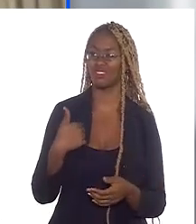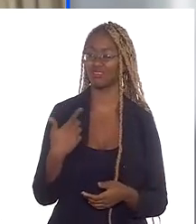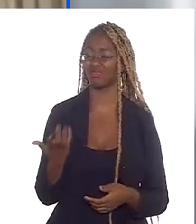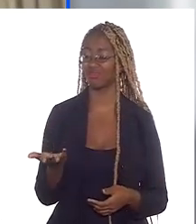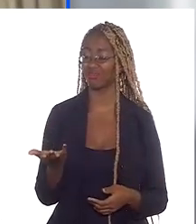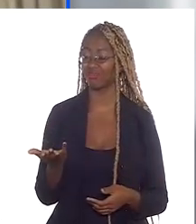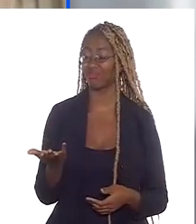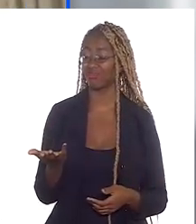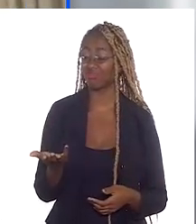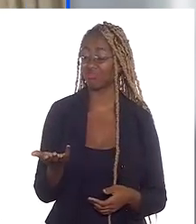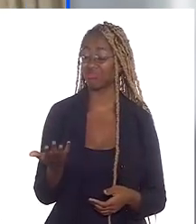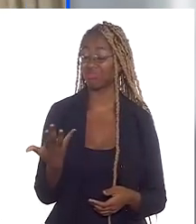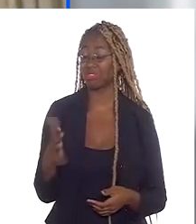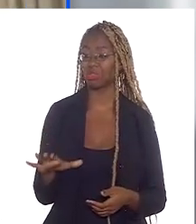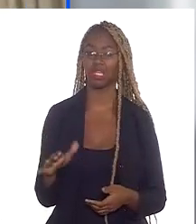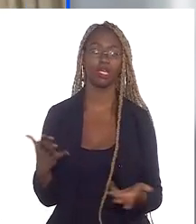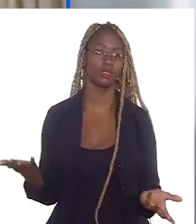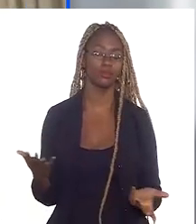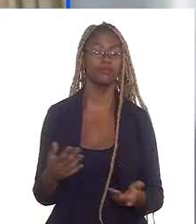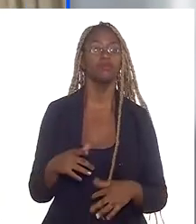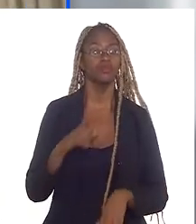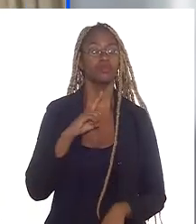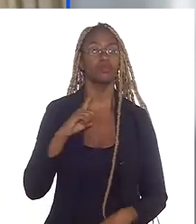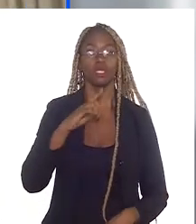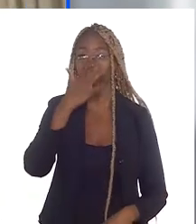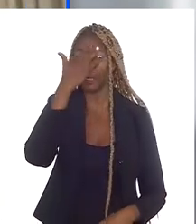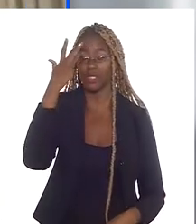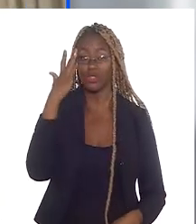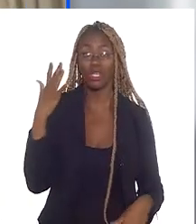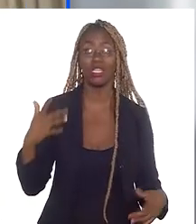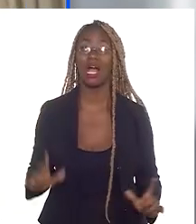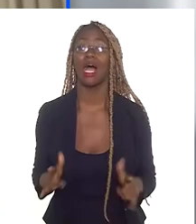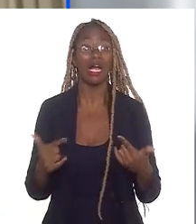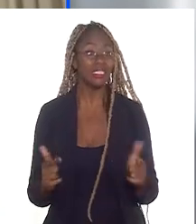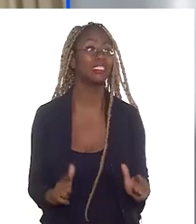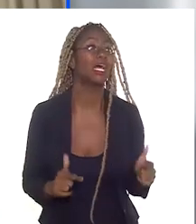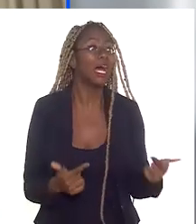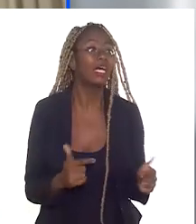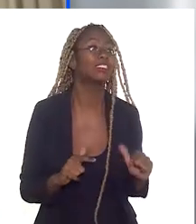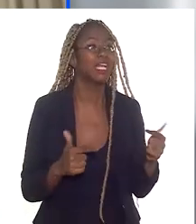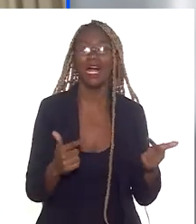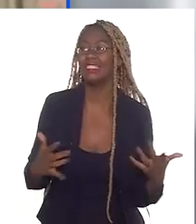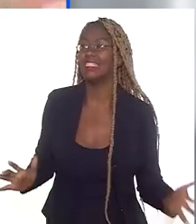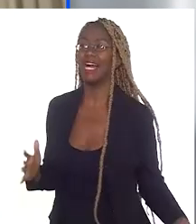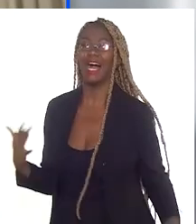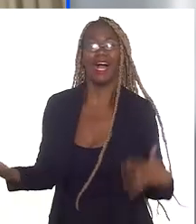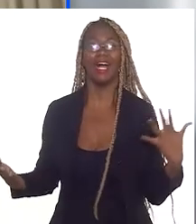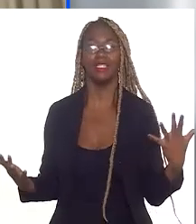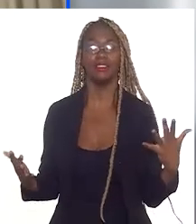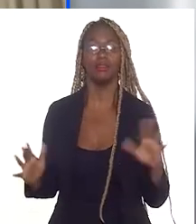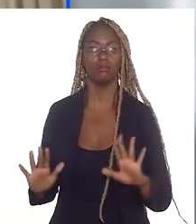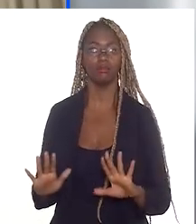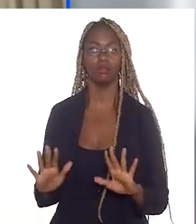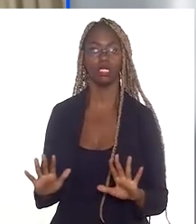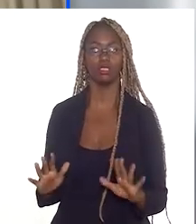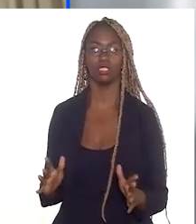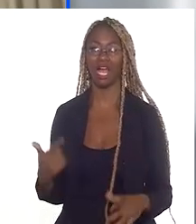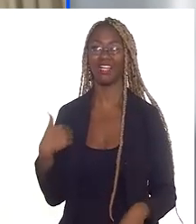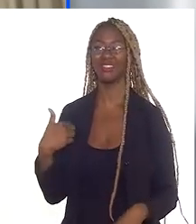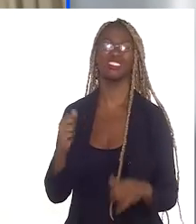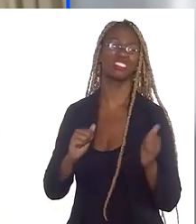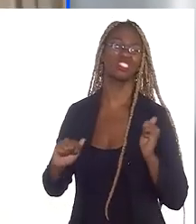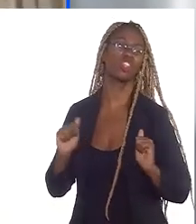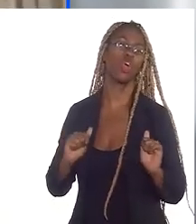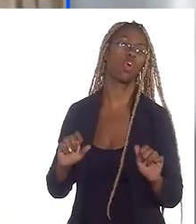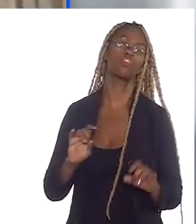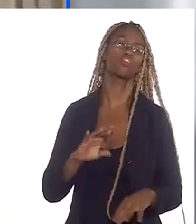Silva elas perdem ontem mas por que fazer isso e tem pessoas mega hiperativas e que estão com esses sintomas e